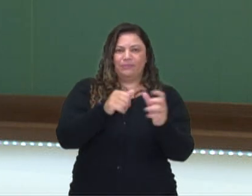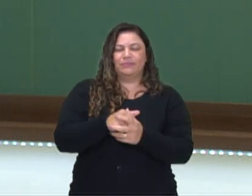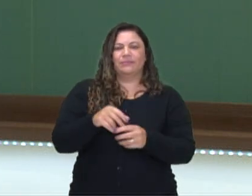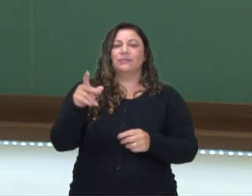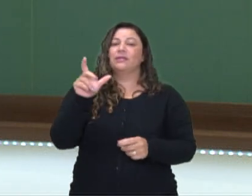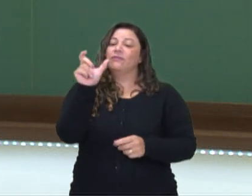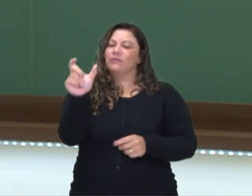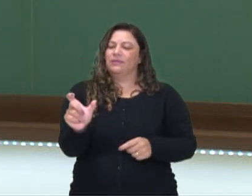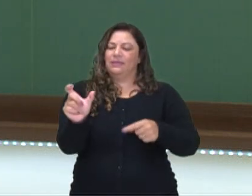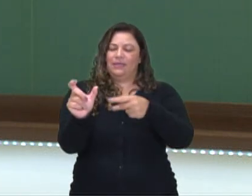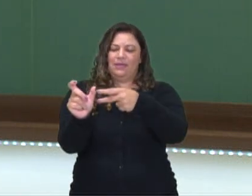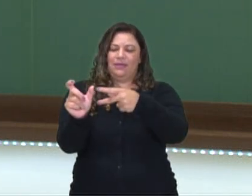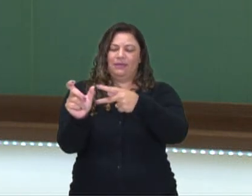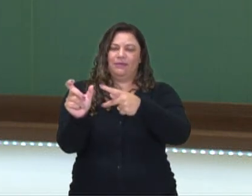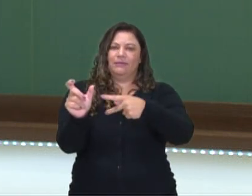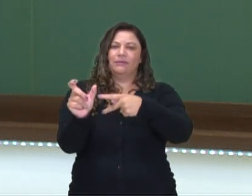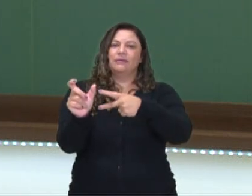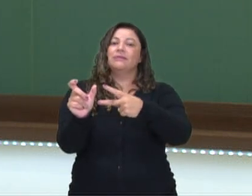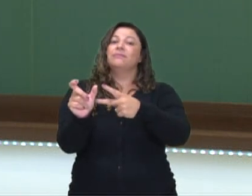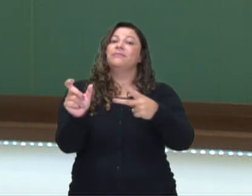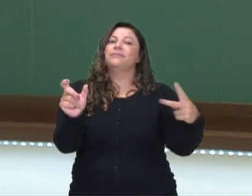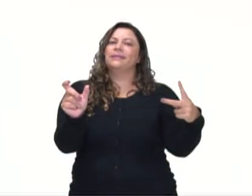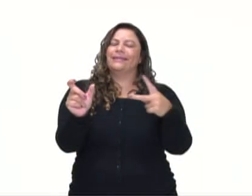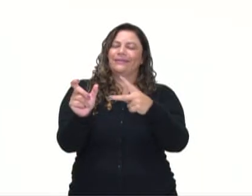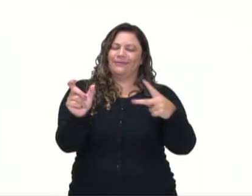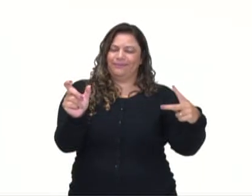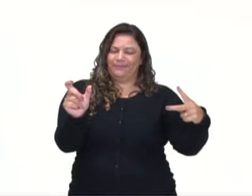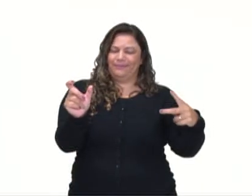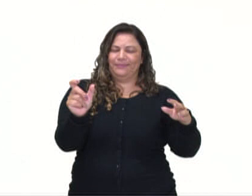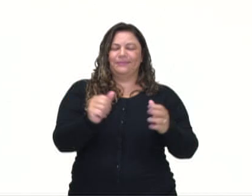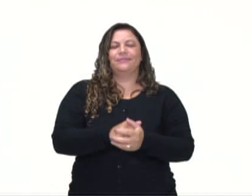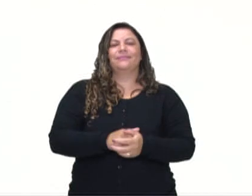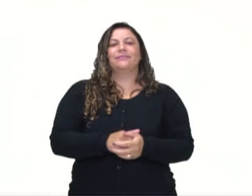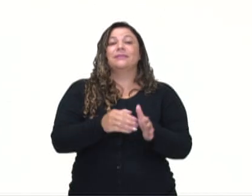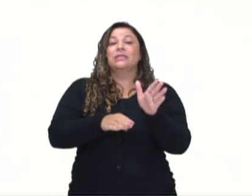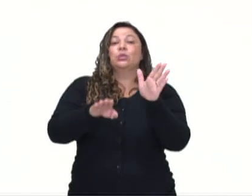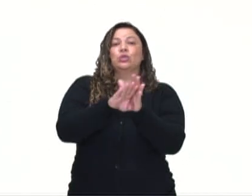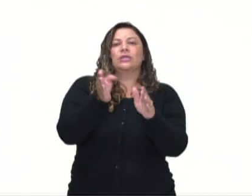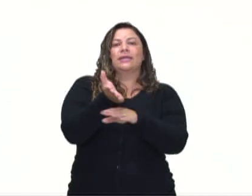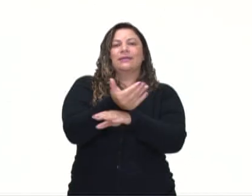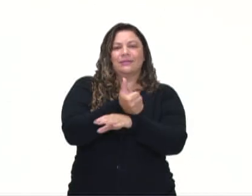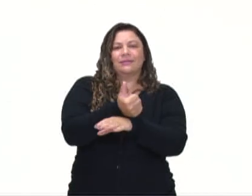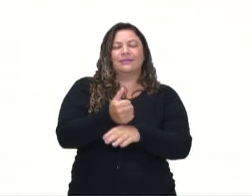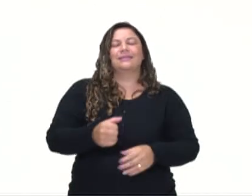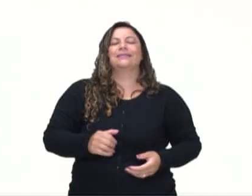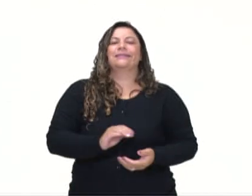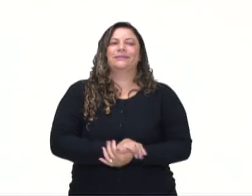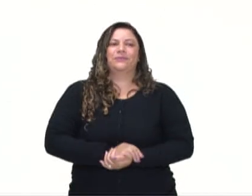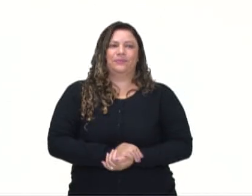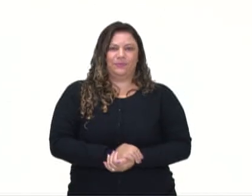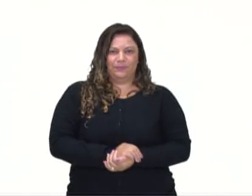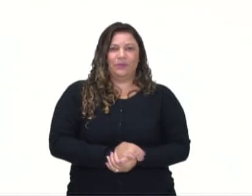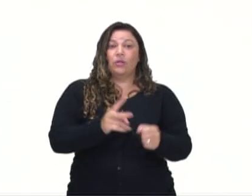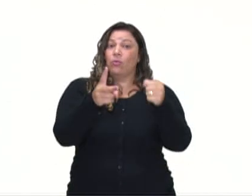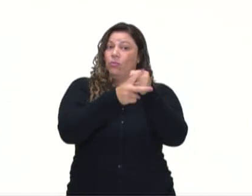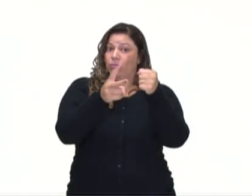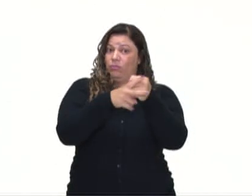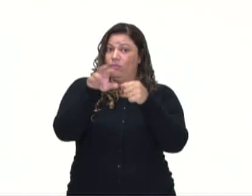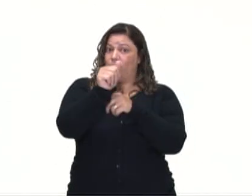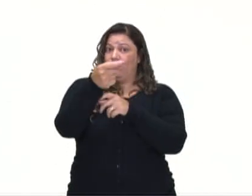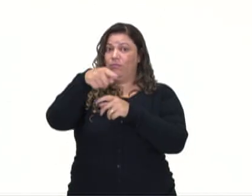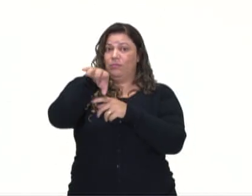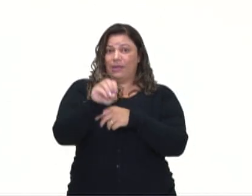sujeito. Então, os primeiros classificados chegaram cedo, fizeram a ação de chegar. Verbo de